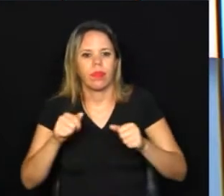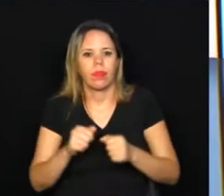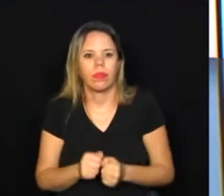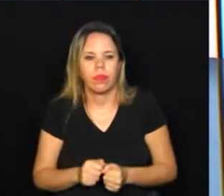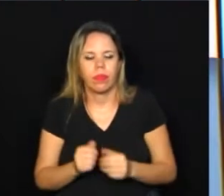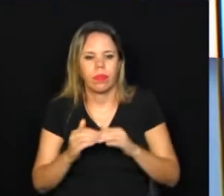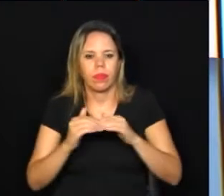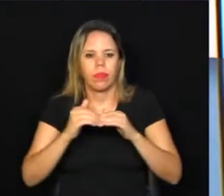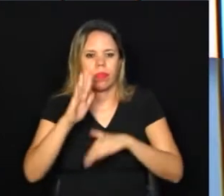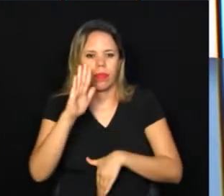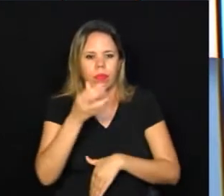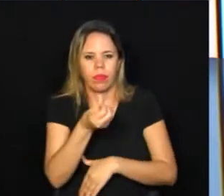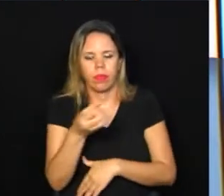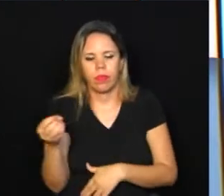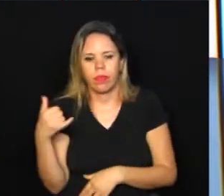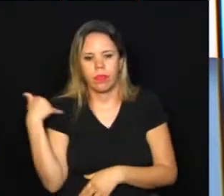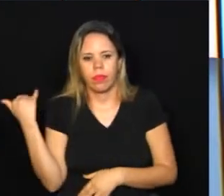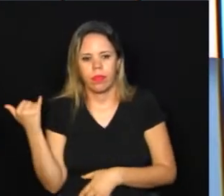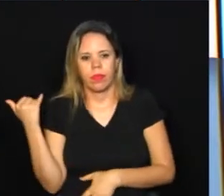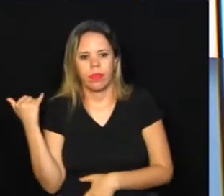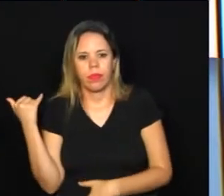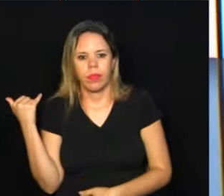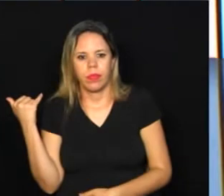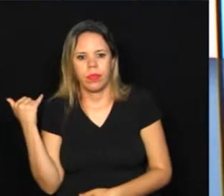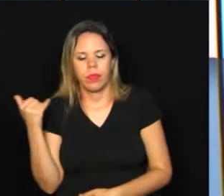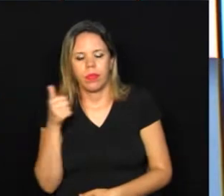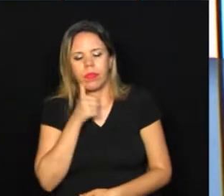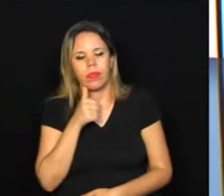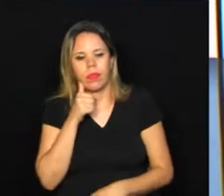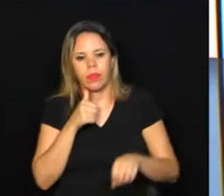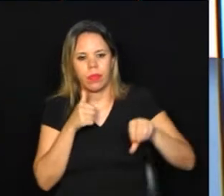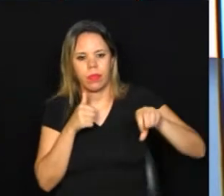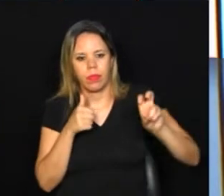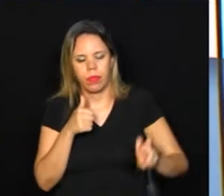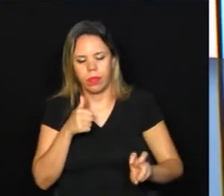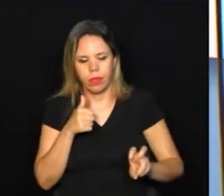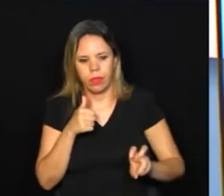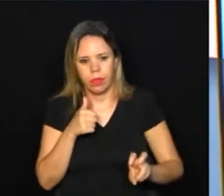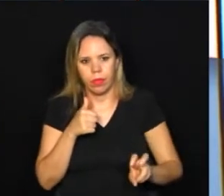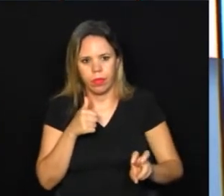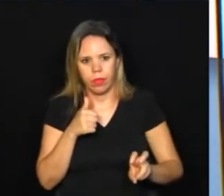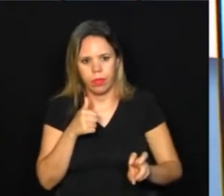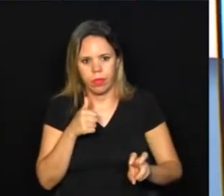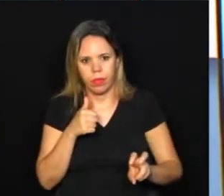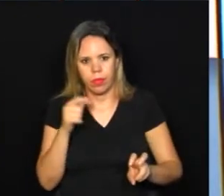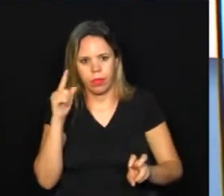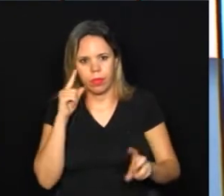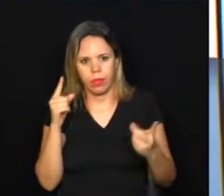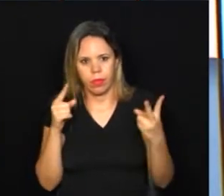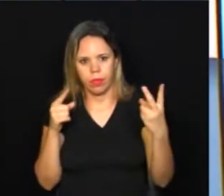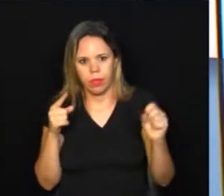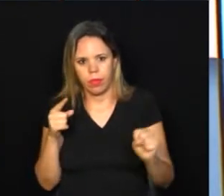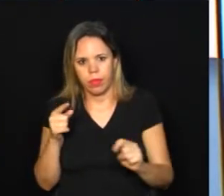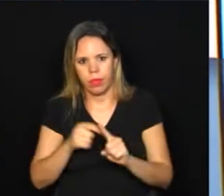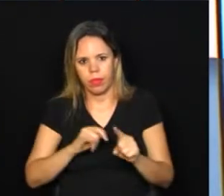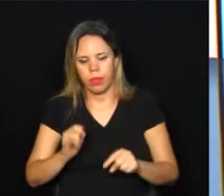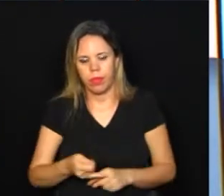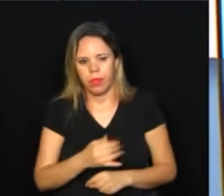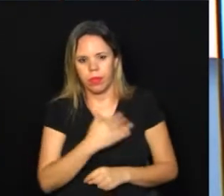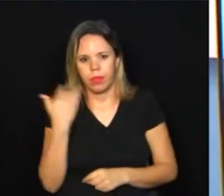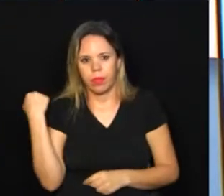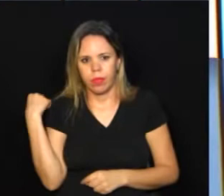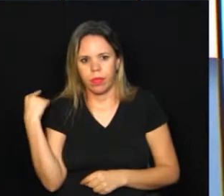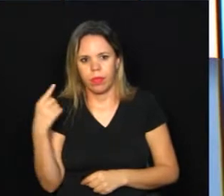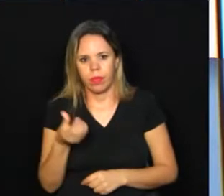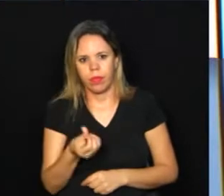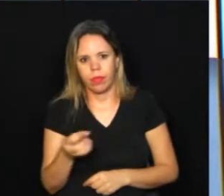eram maiores de 60 anos. Olha, uma mulher de 95 anos, dia 28 de janeiro é a data do falecimento, uma